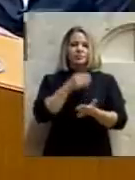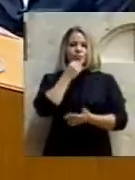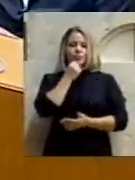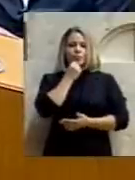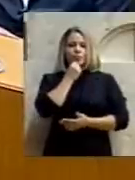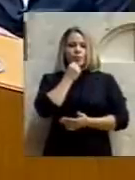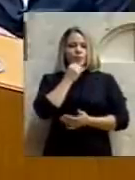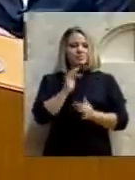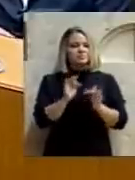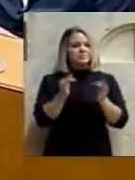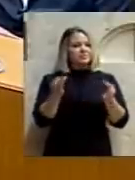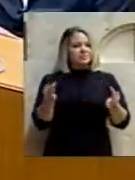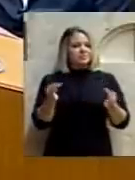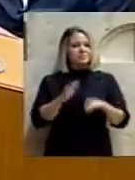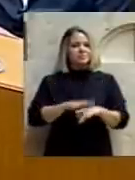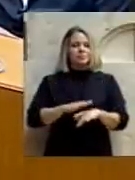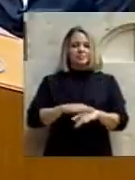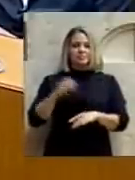cordial e espirituoso.